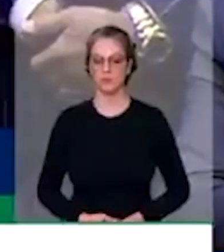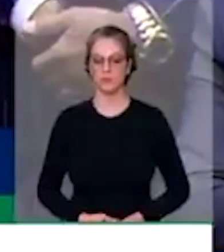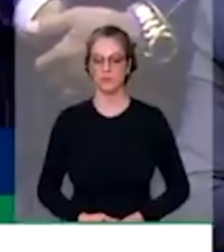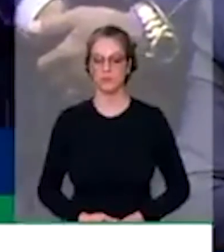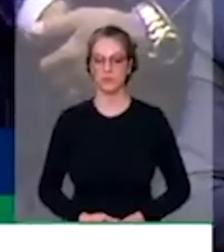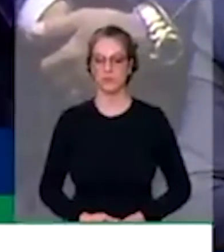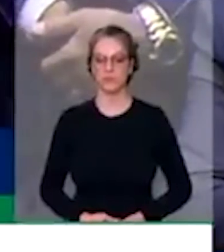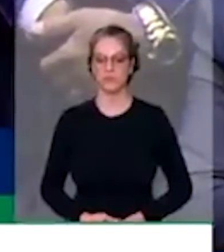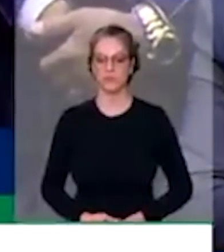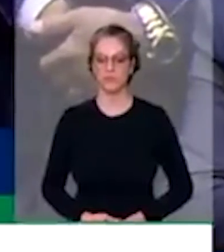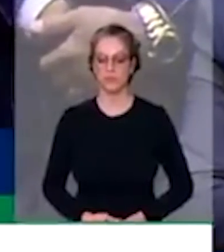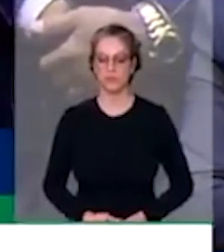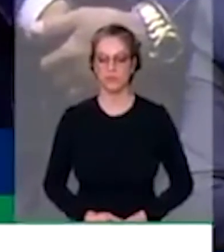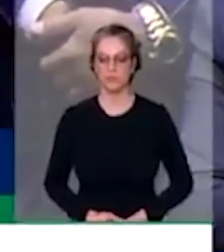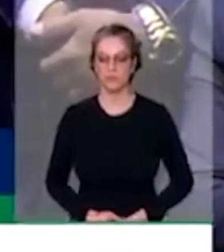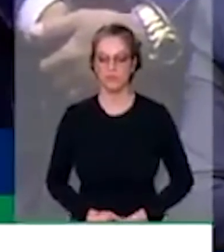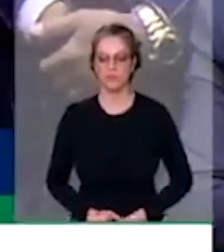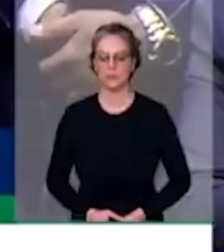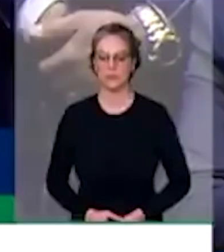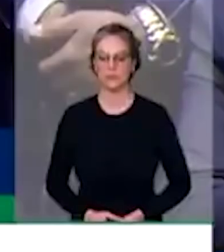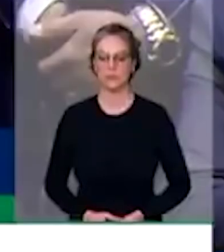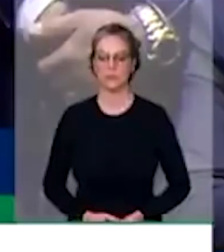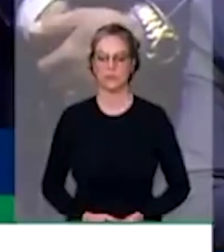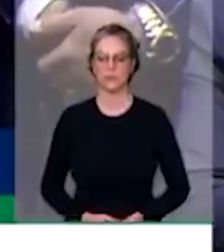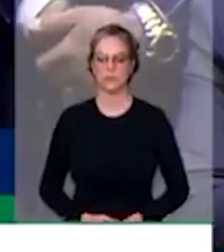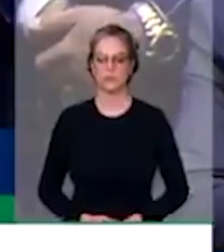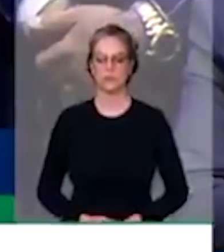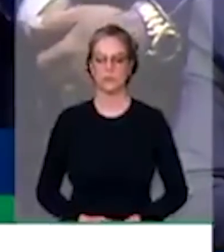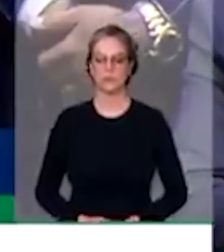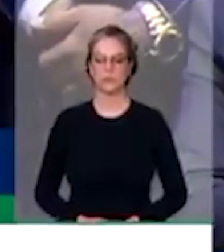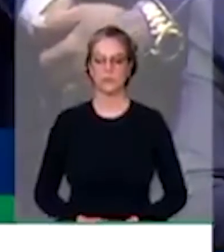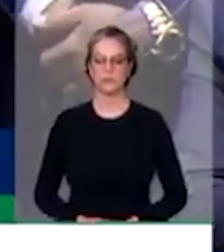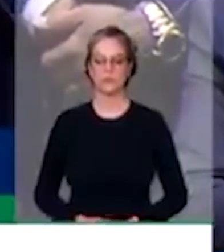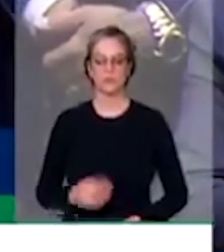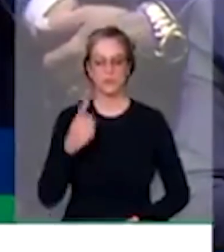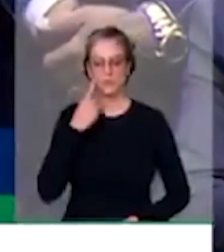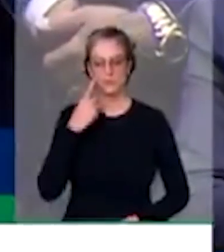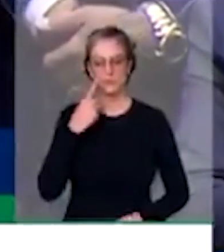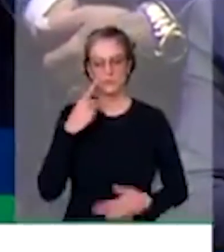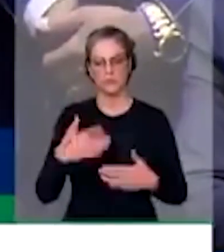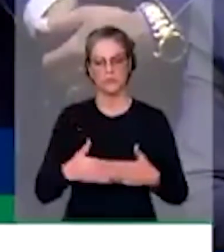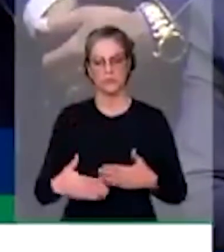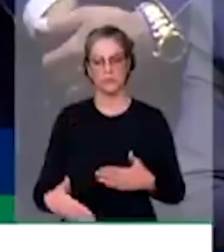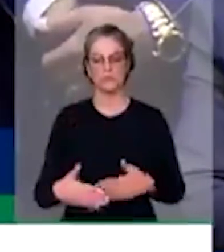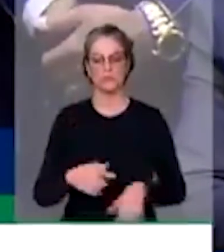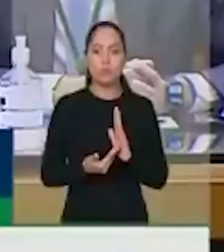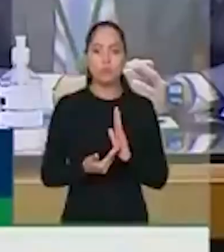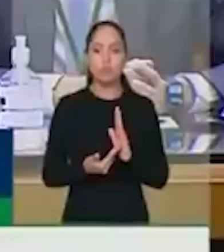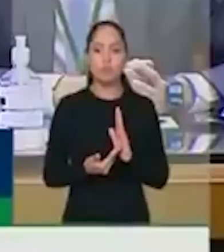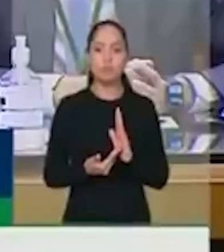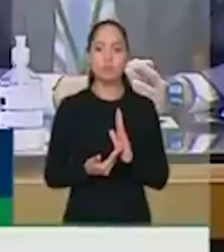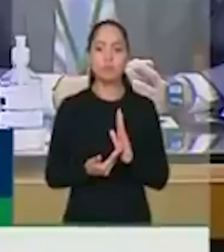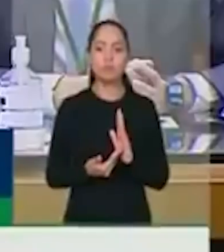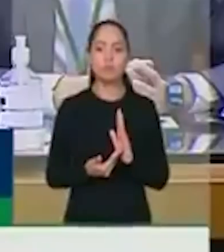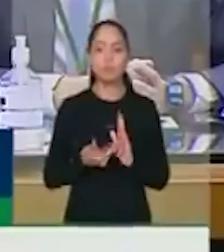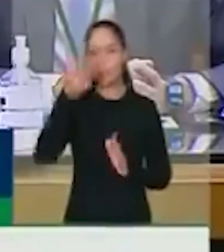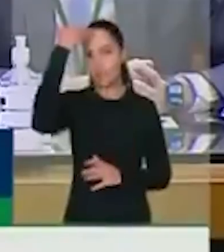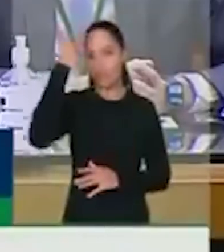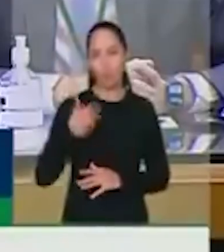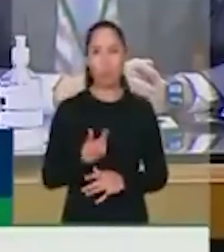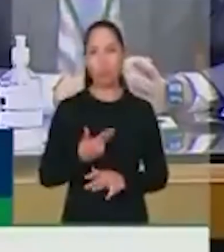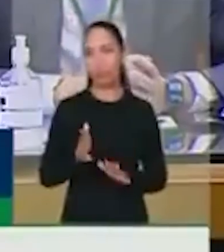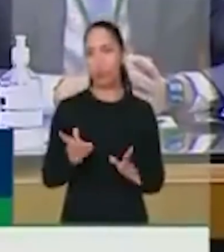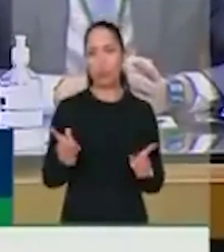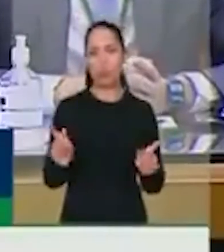ostensiva oferecendo cargos e verbas as bases eleitorais de parlamentares não vou incomodar